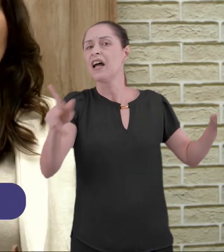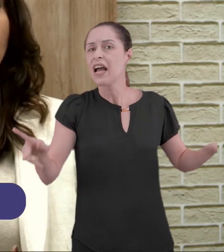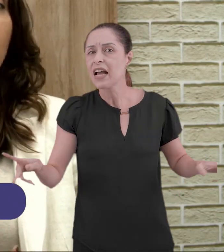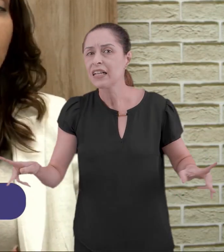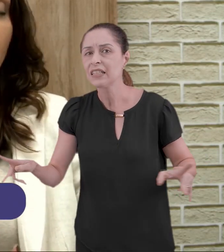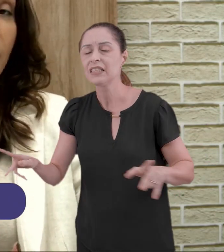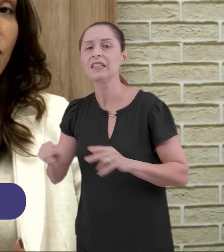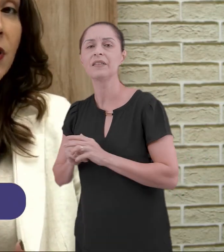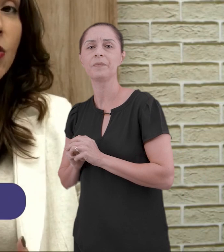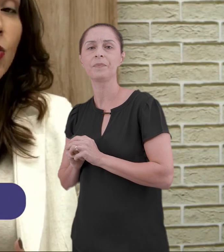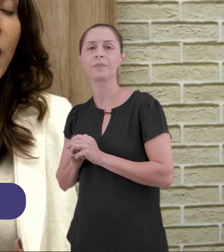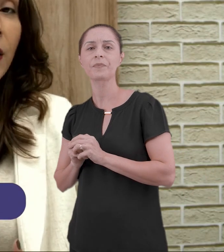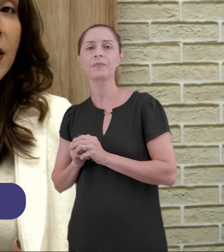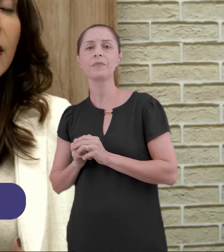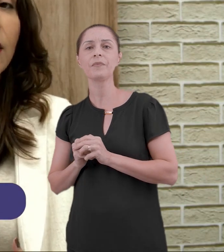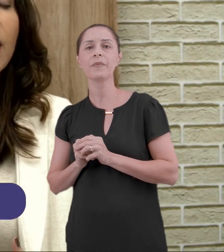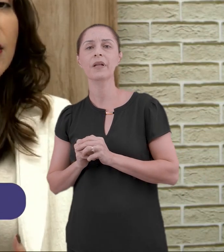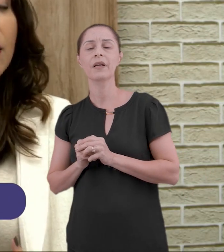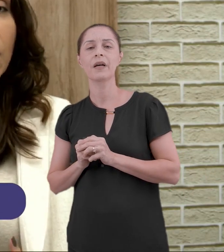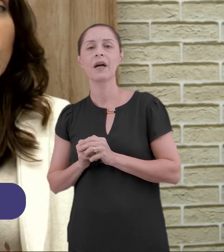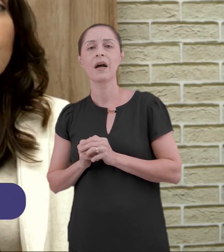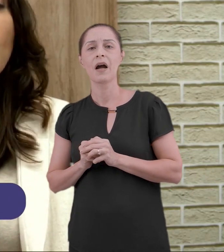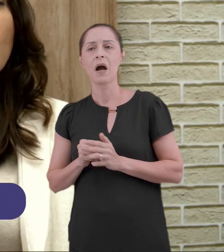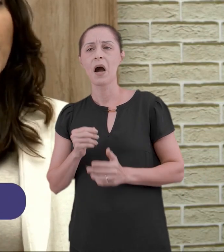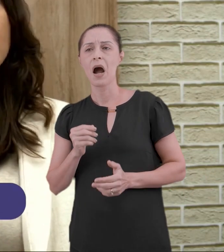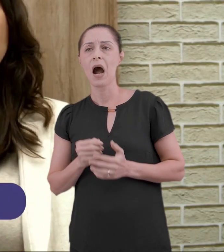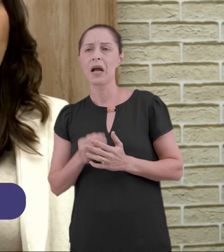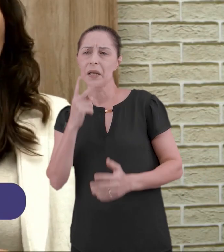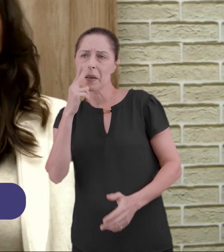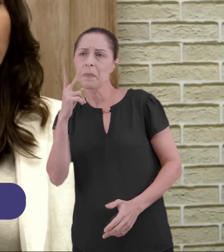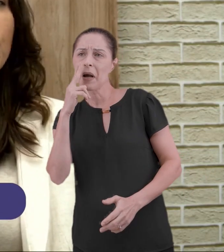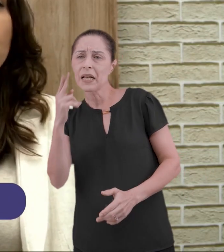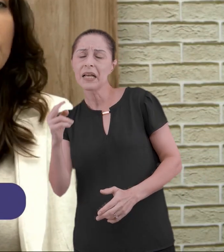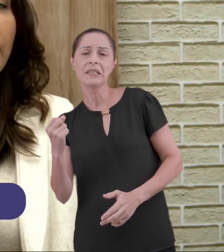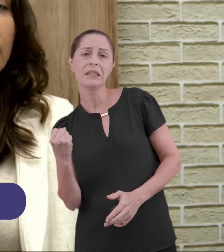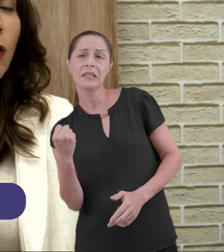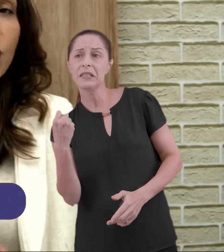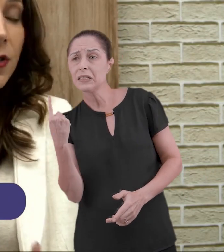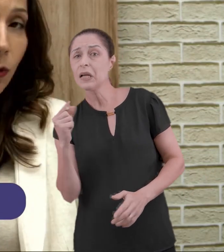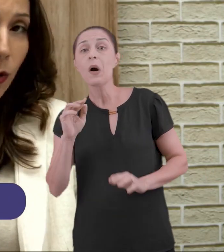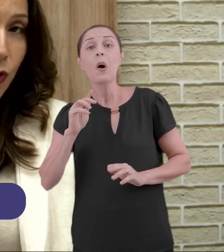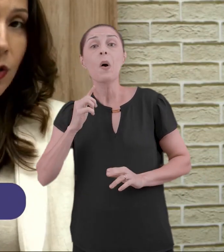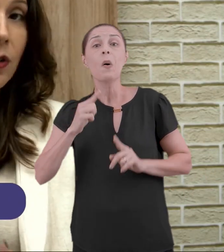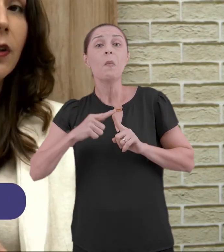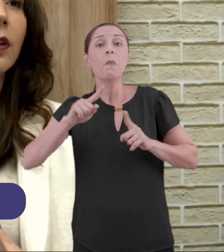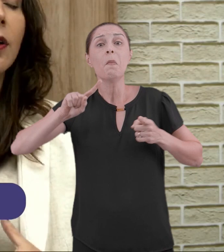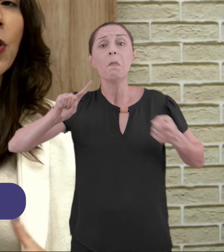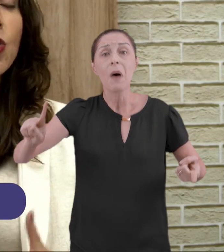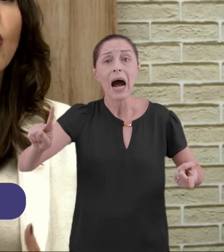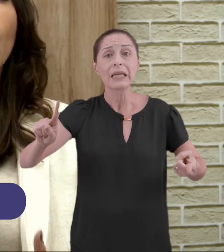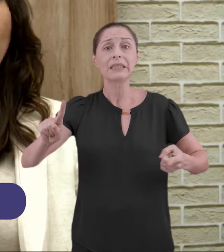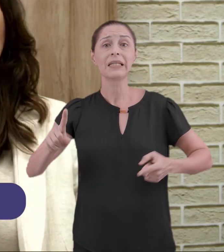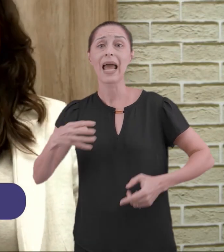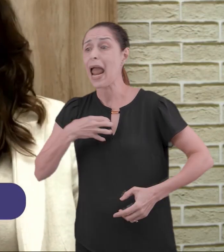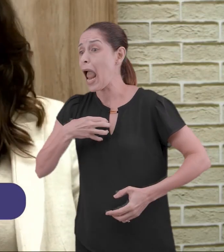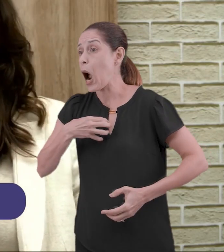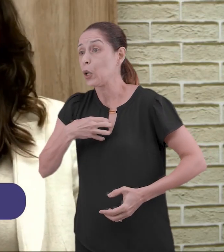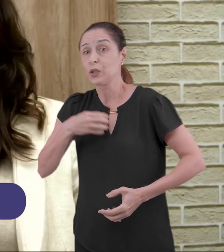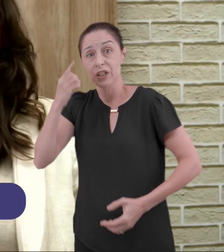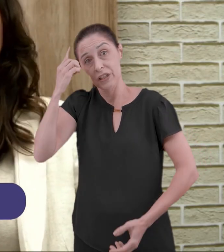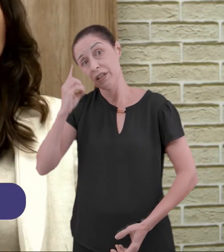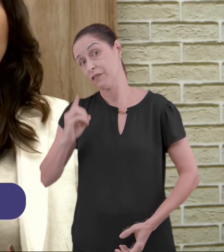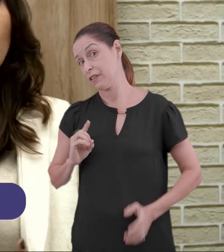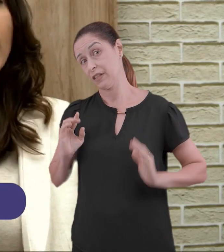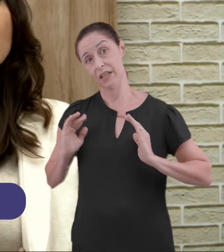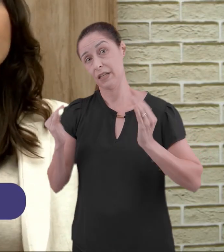comportamentos que às vezes nos parecem estranhos, mas que são próprios da condição do autista, da pessoa com autismo,